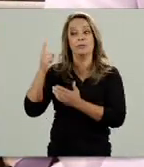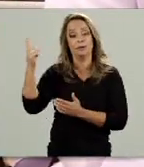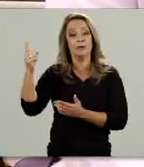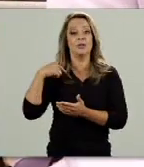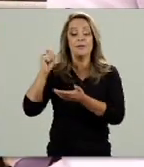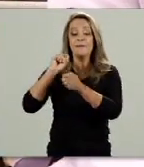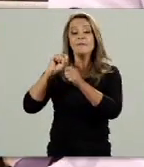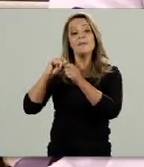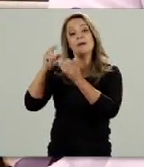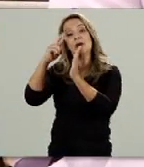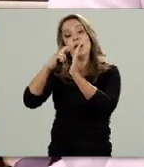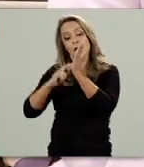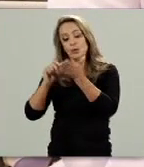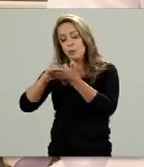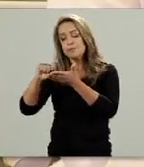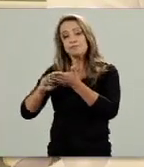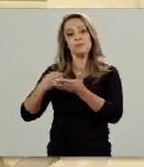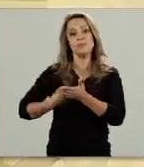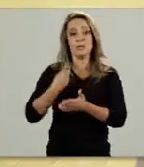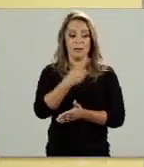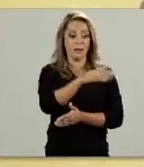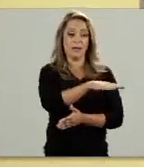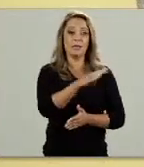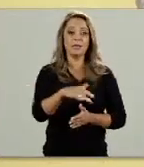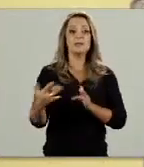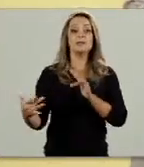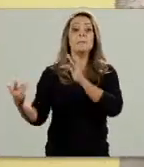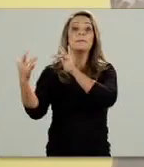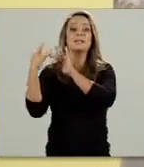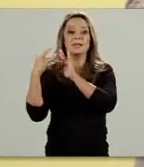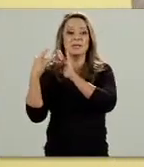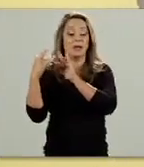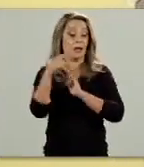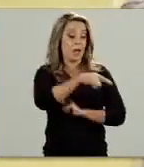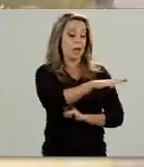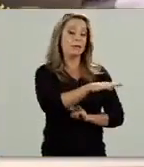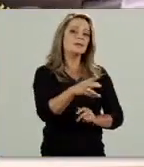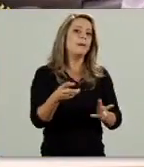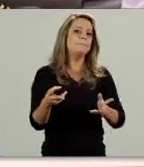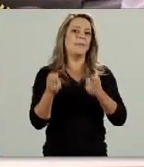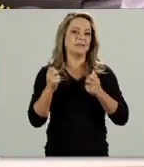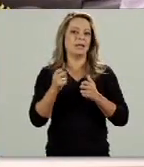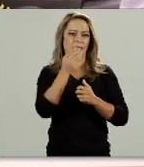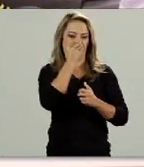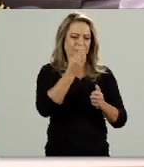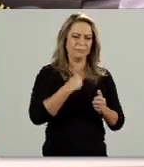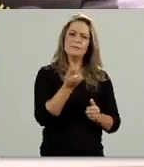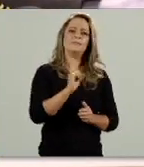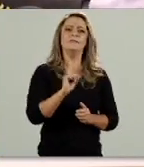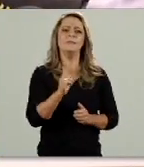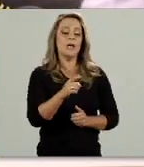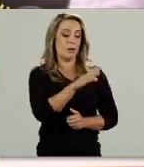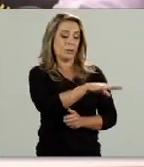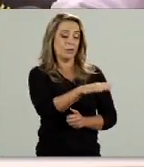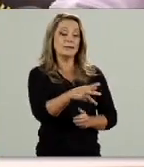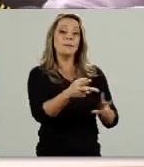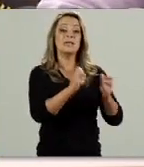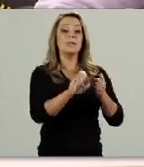de origem, a gente faz um relatório dessa criança, a gente procura manter essa parceria para a criança perceber que ela só